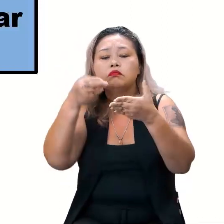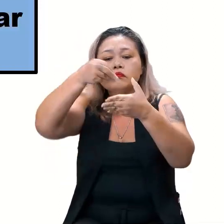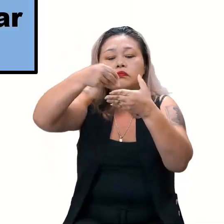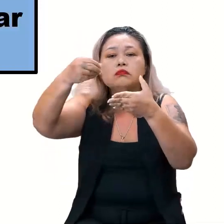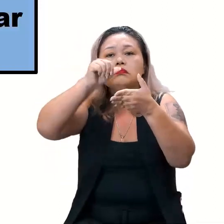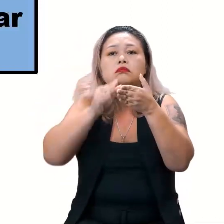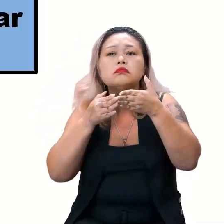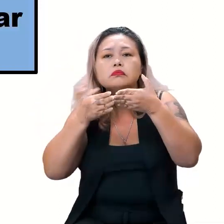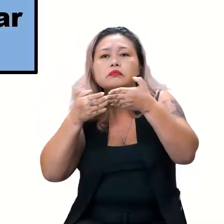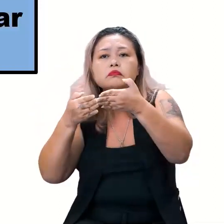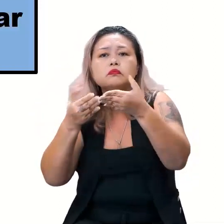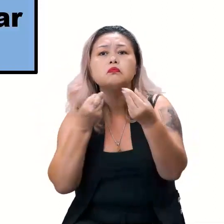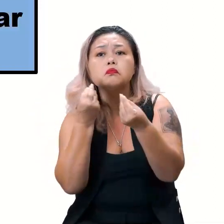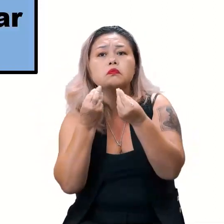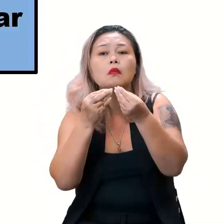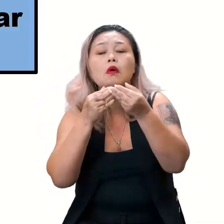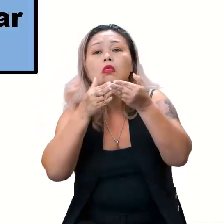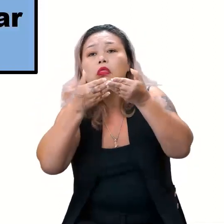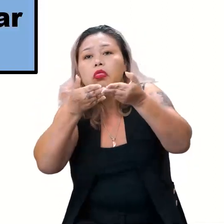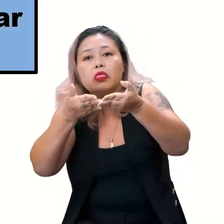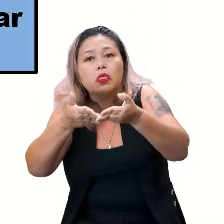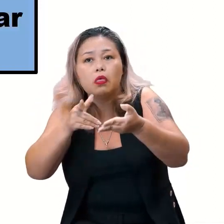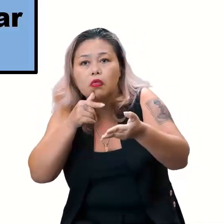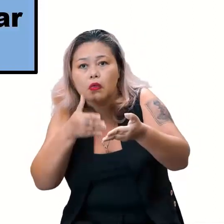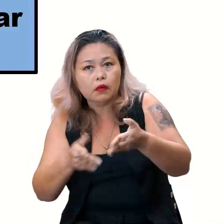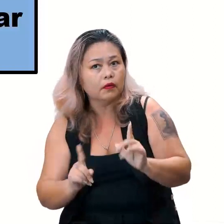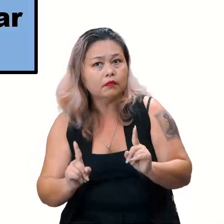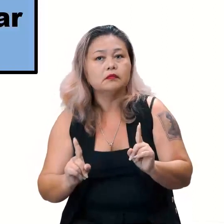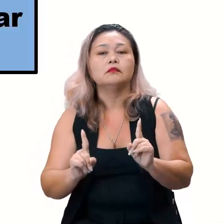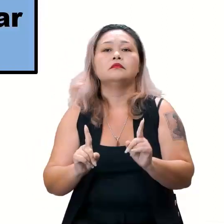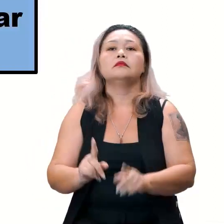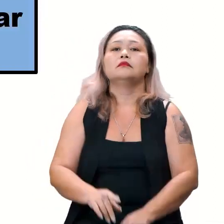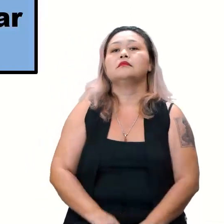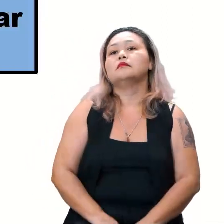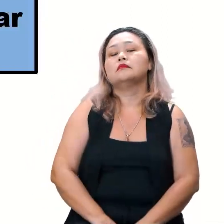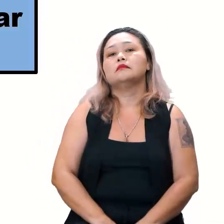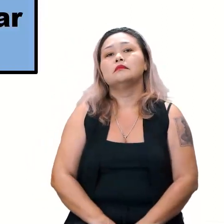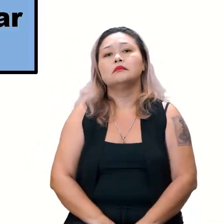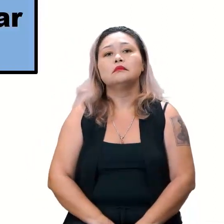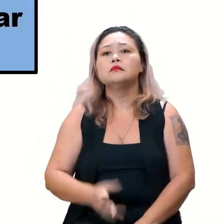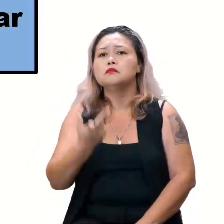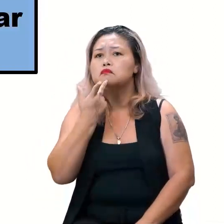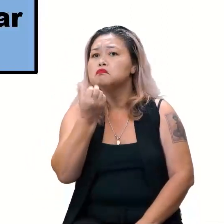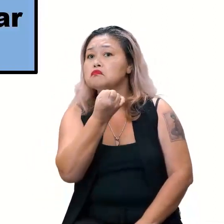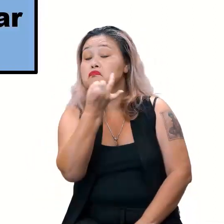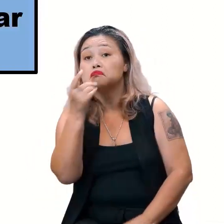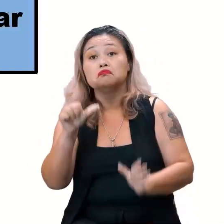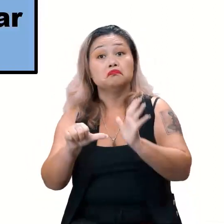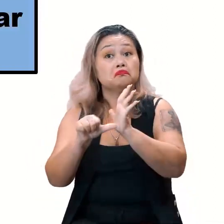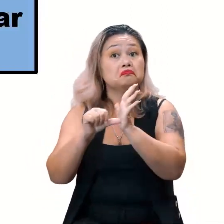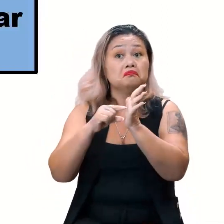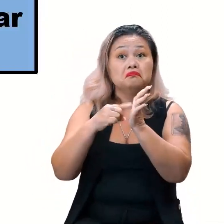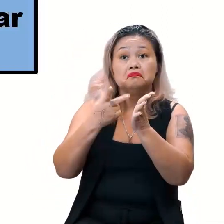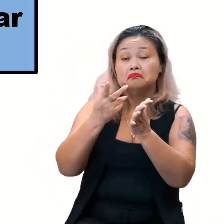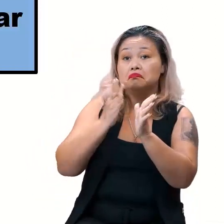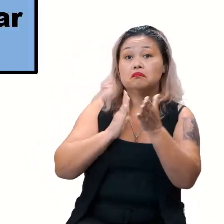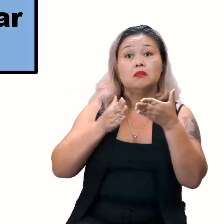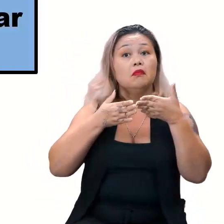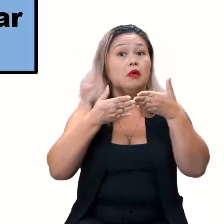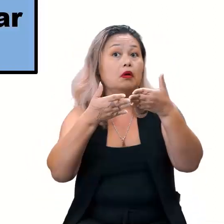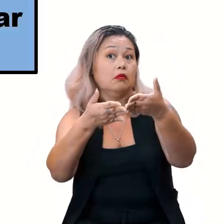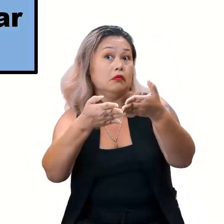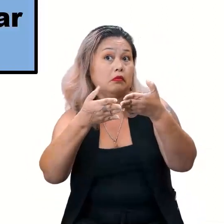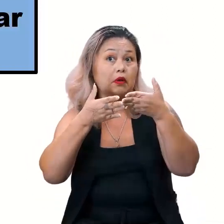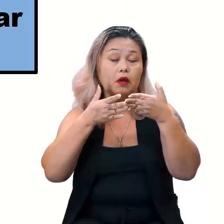proceder para atravessar o rio sem afundar o barco? Não está dizendo quantas vezes mínimas é de viagem, né? Só está dizendo